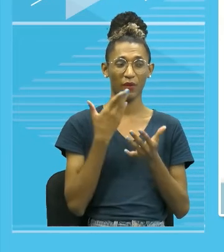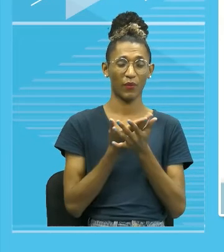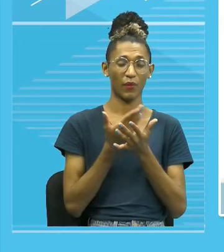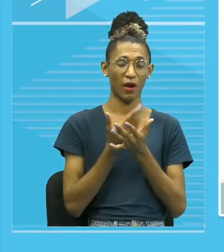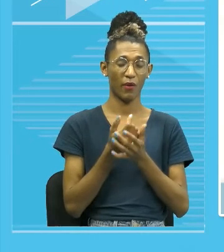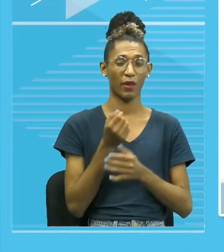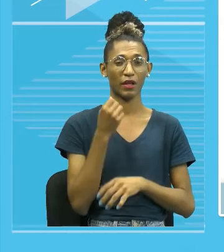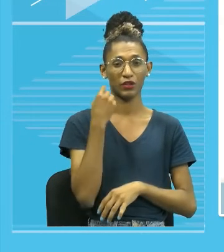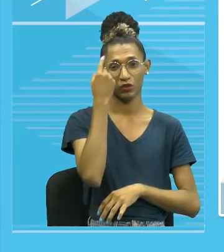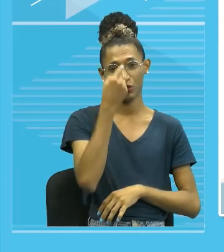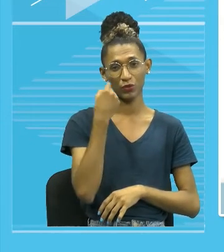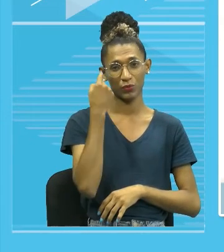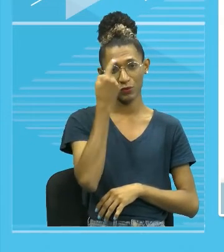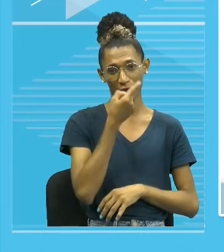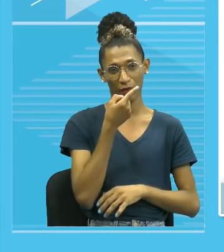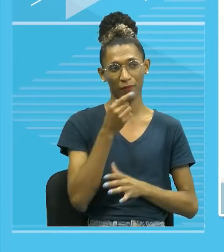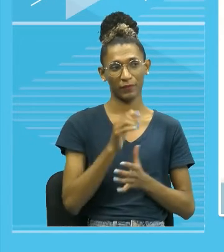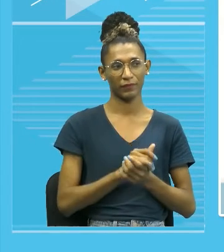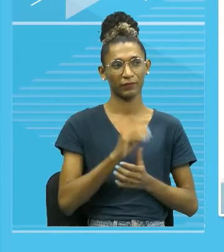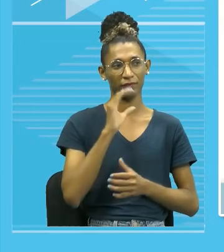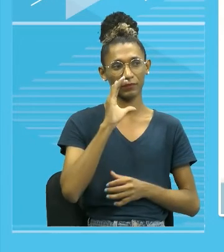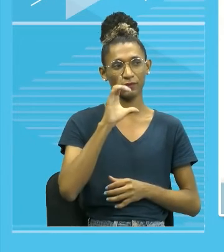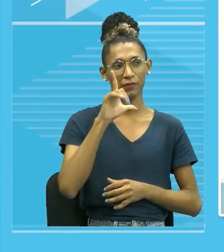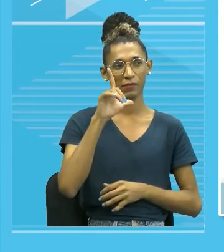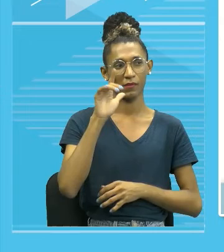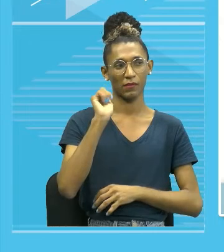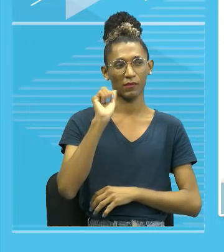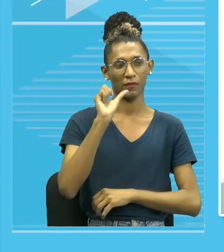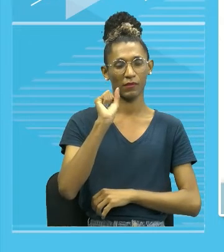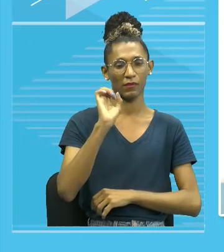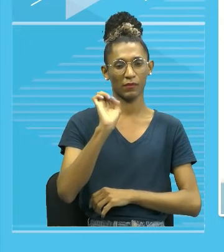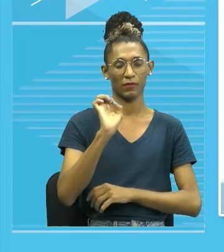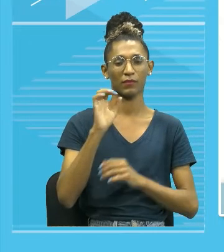classes espanhol classe significa aula